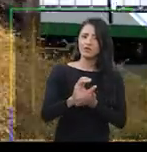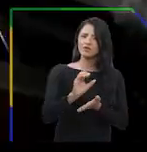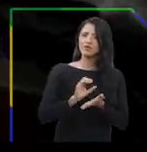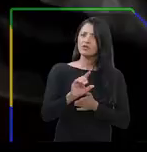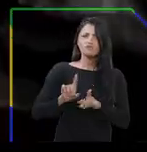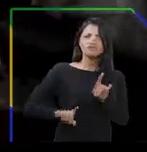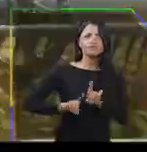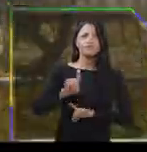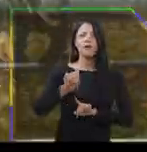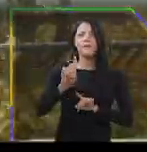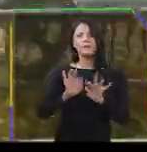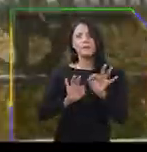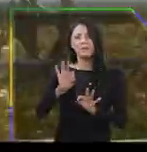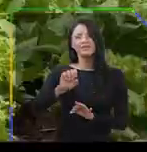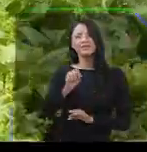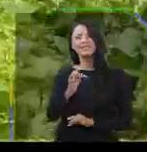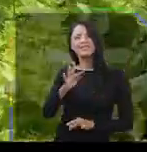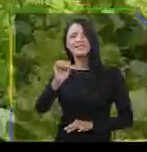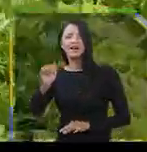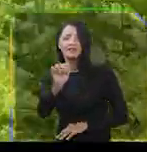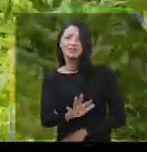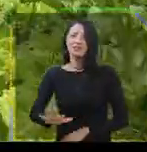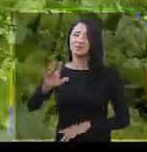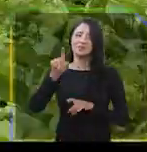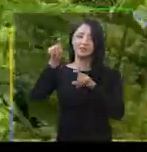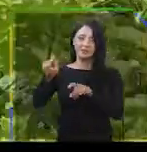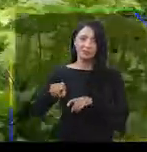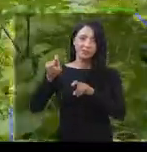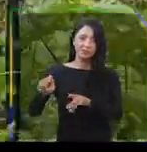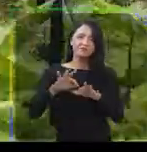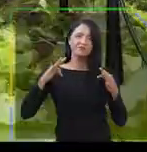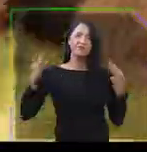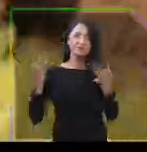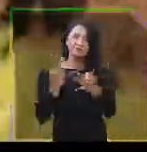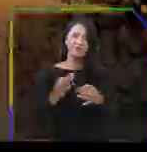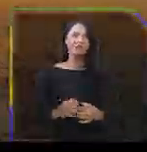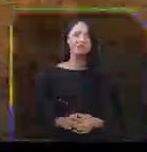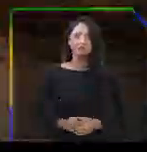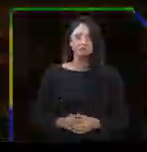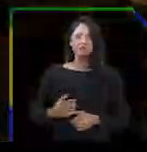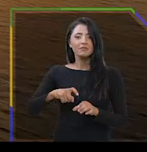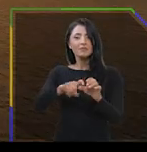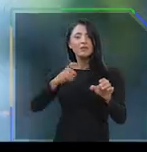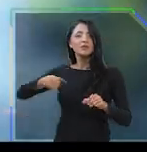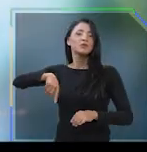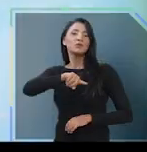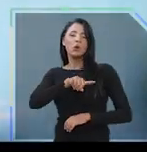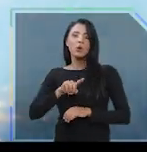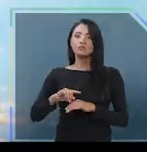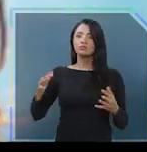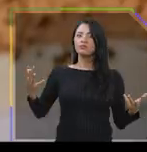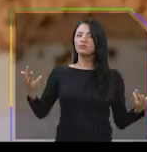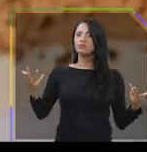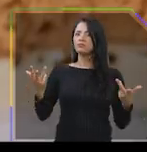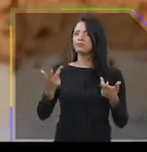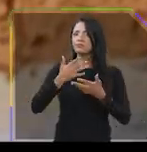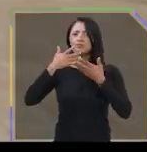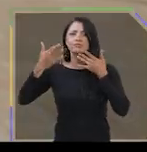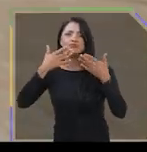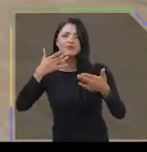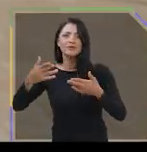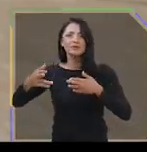investimentos recordes no Plano Safra e Plano Nacional de Agricultura Familiar. Nossa independência brilha em todas as